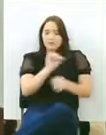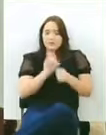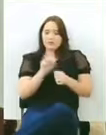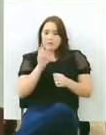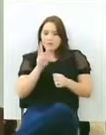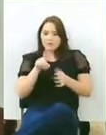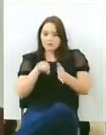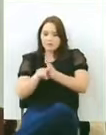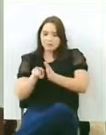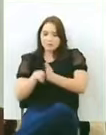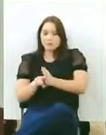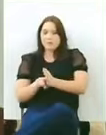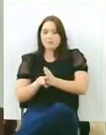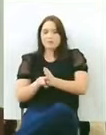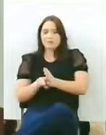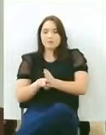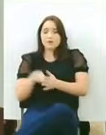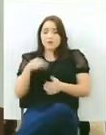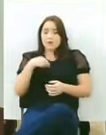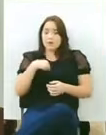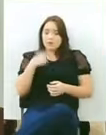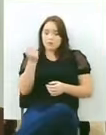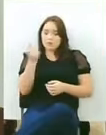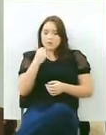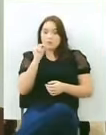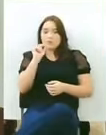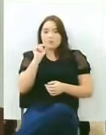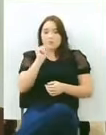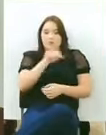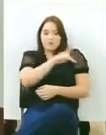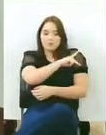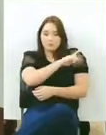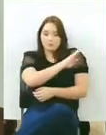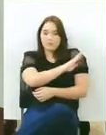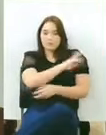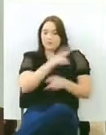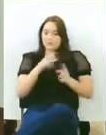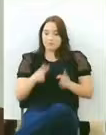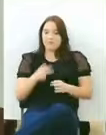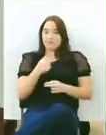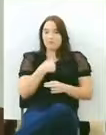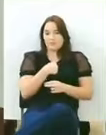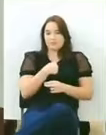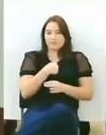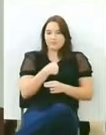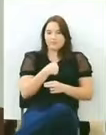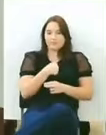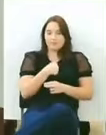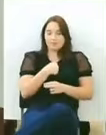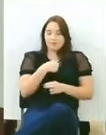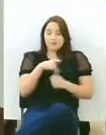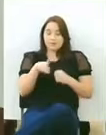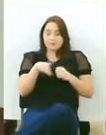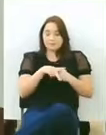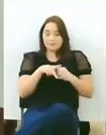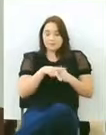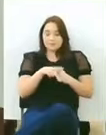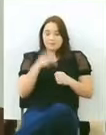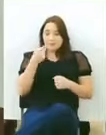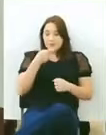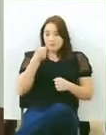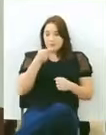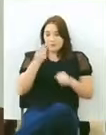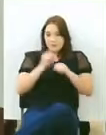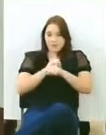3 afirmações preparatórias. Primeiro ele diz, olha, eu sou presbítero como eles. E logo de cara, Pedro